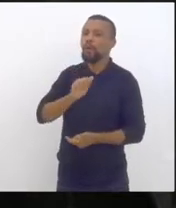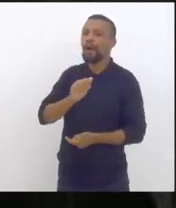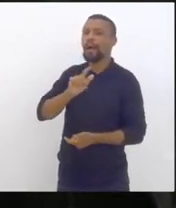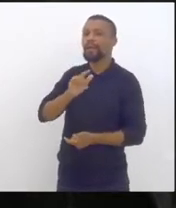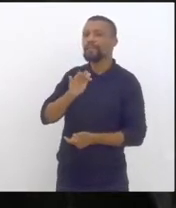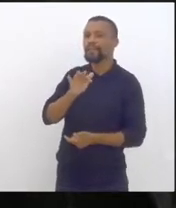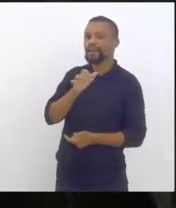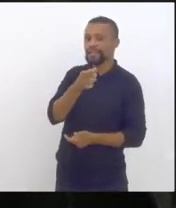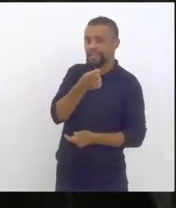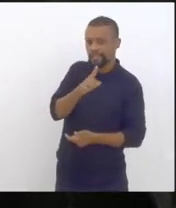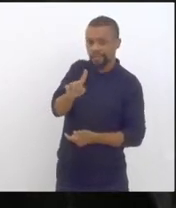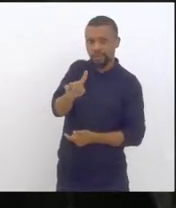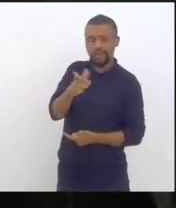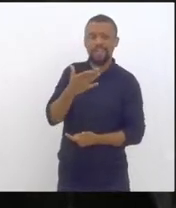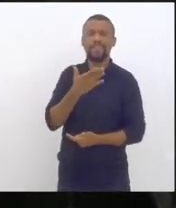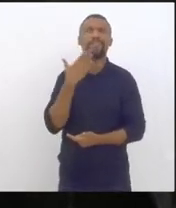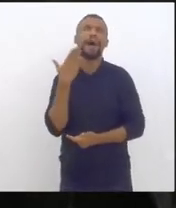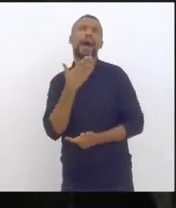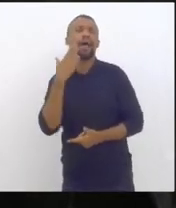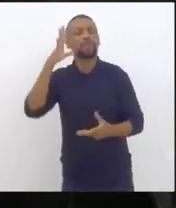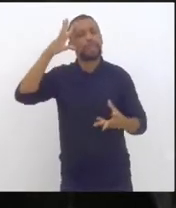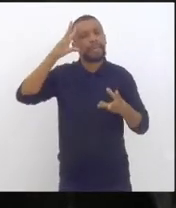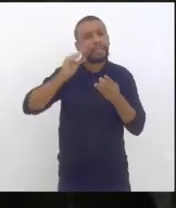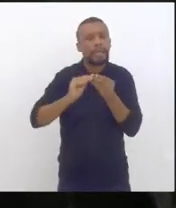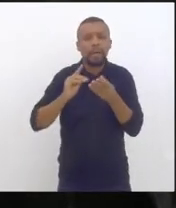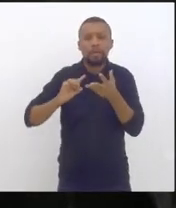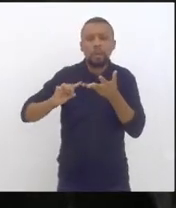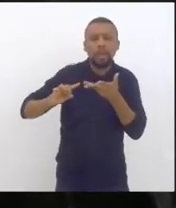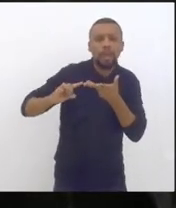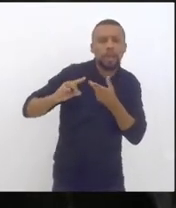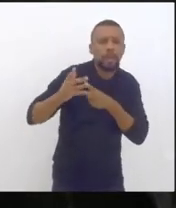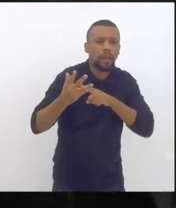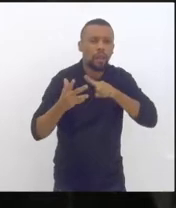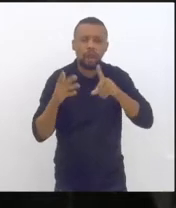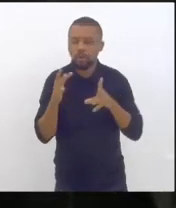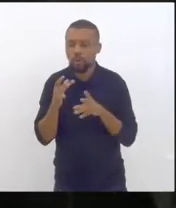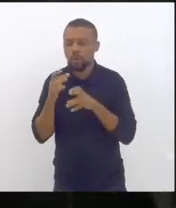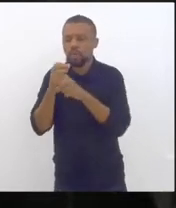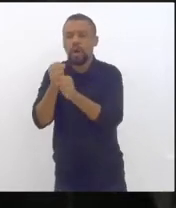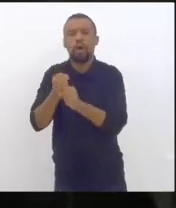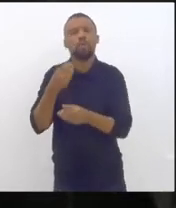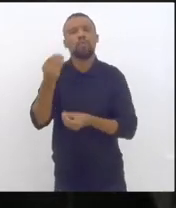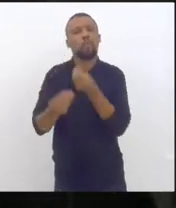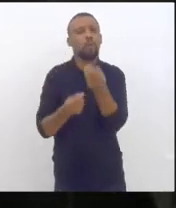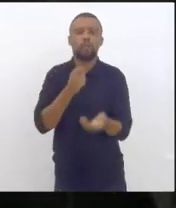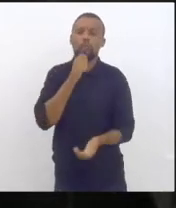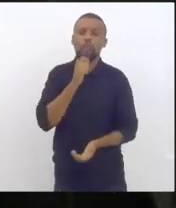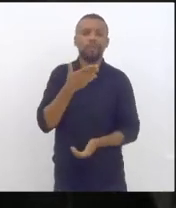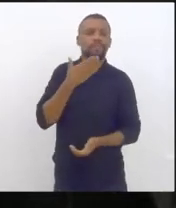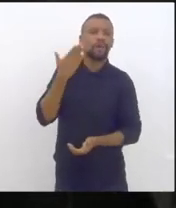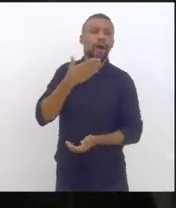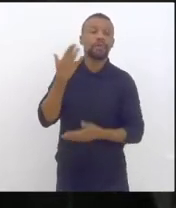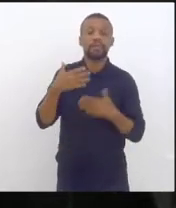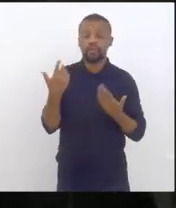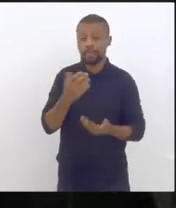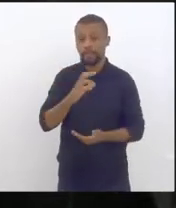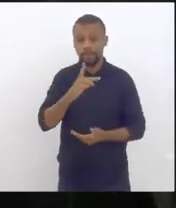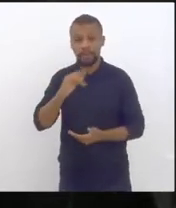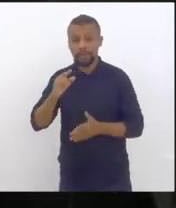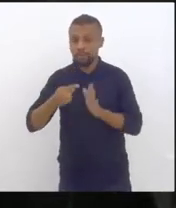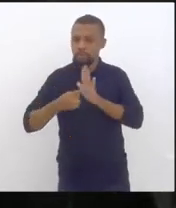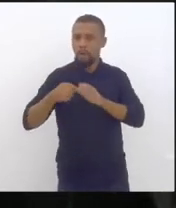é fácil entender como se faz todos os cálculos EA CPI foi pedagógica